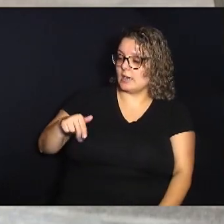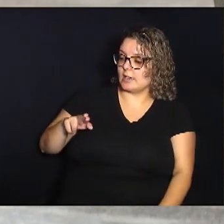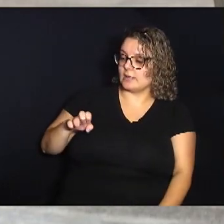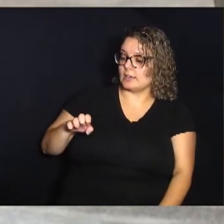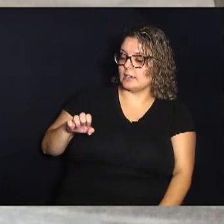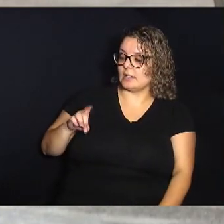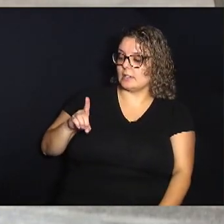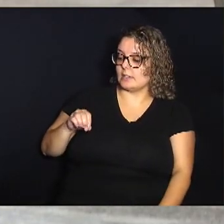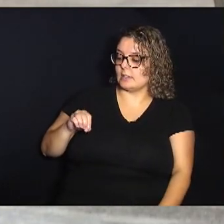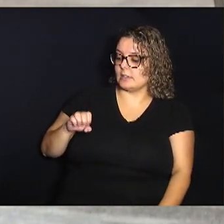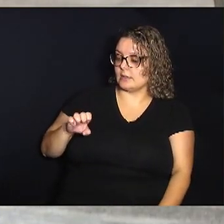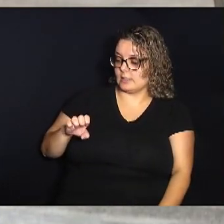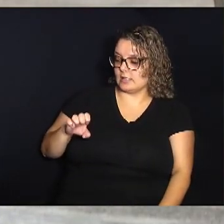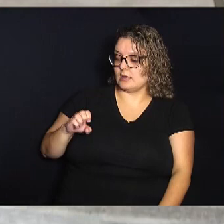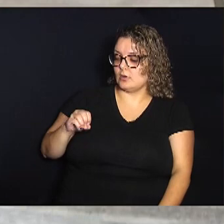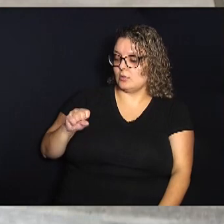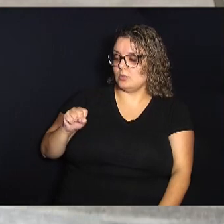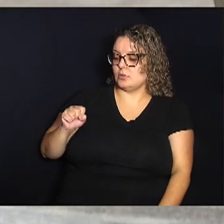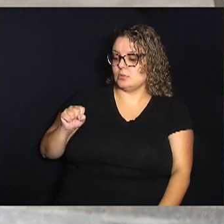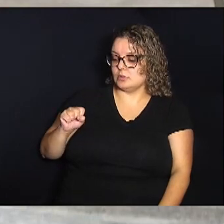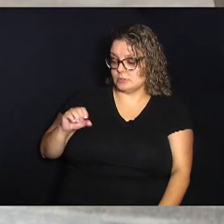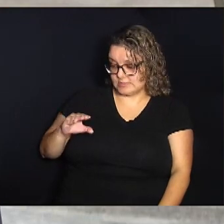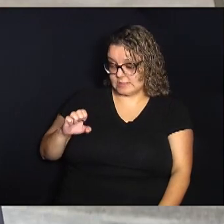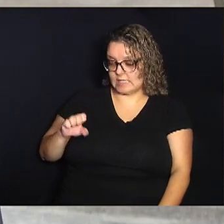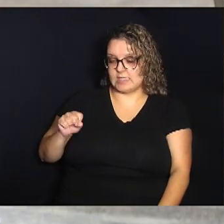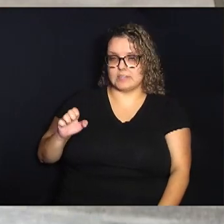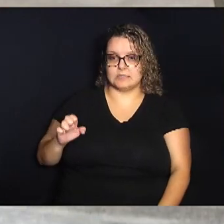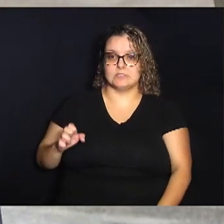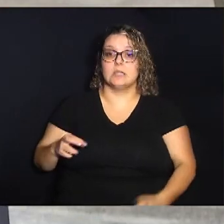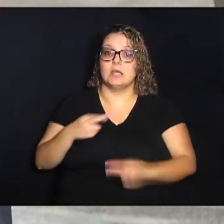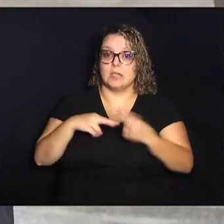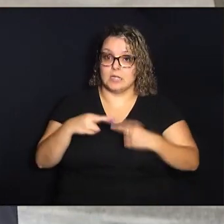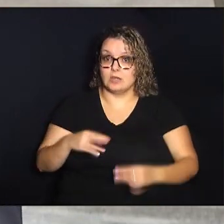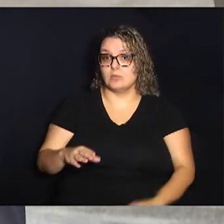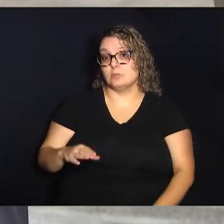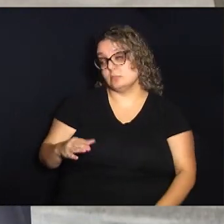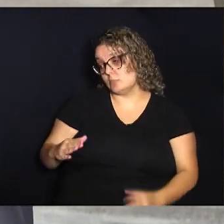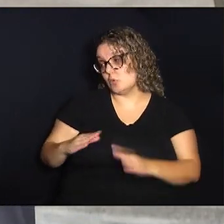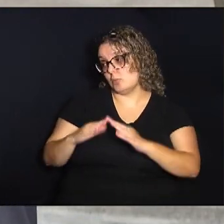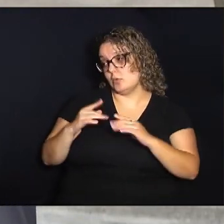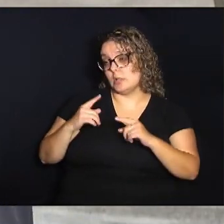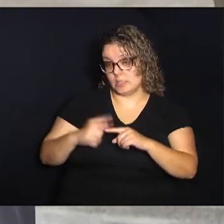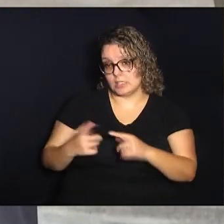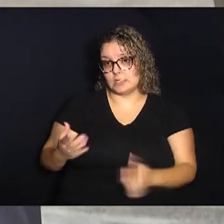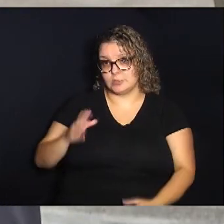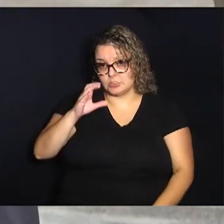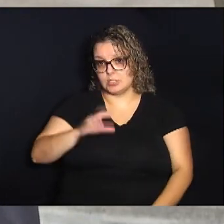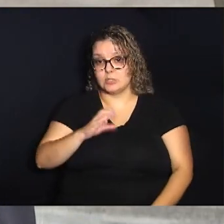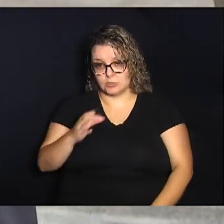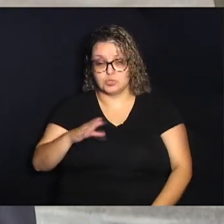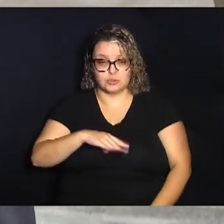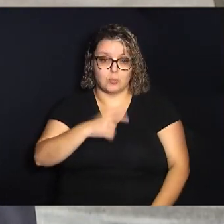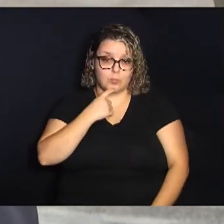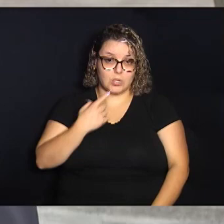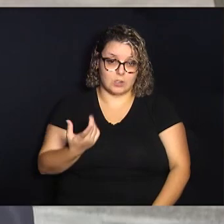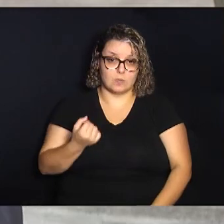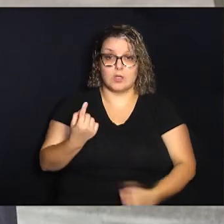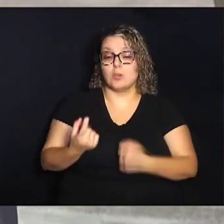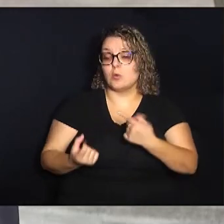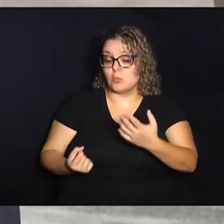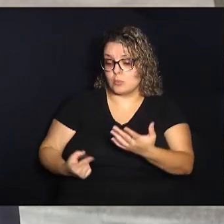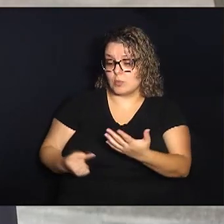que a PUC é totalmente ligada à Arquidiocese de Campinas. Então nós começamos a ter alguns elementos, algumas